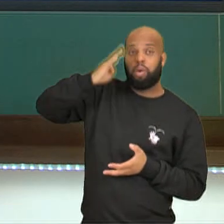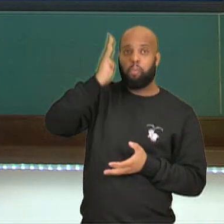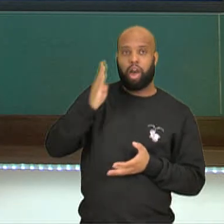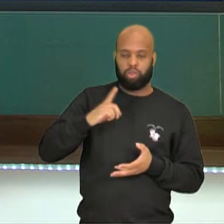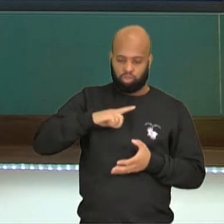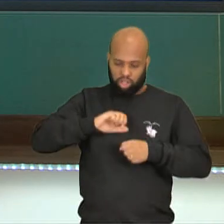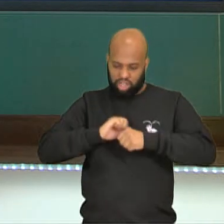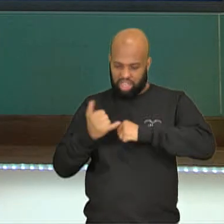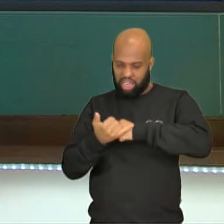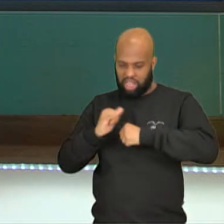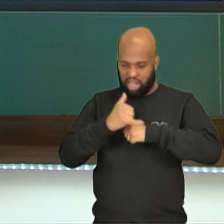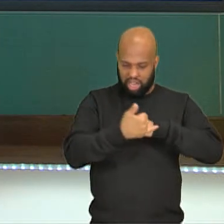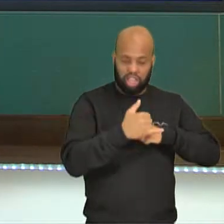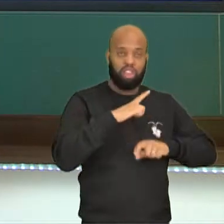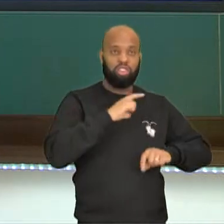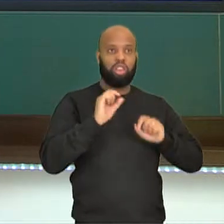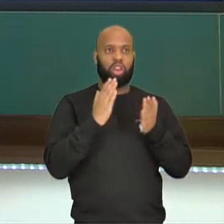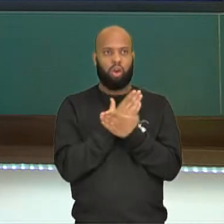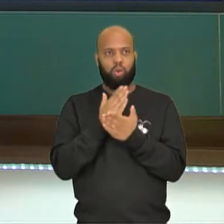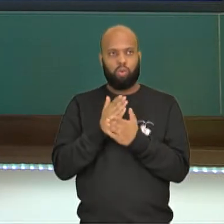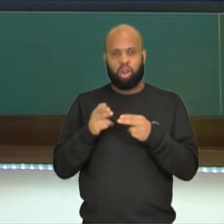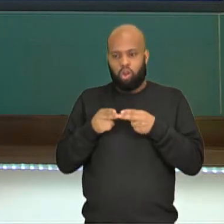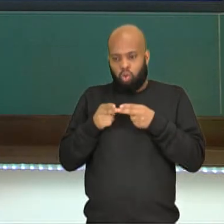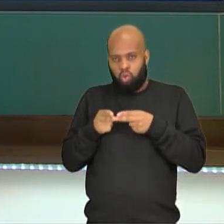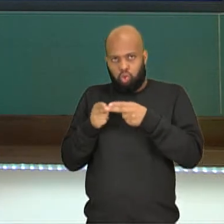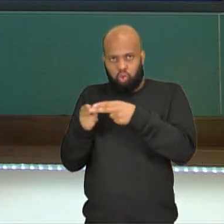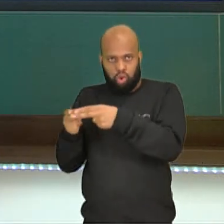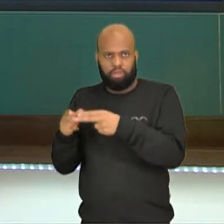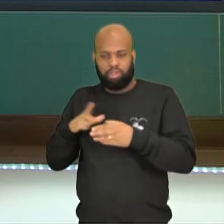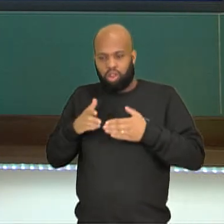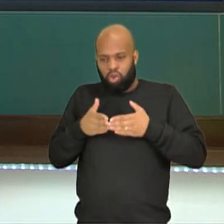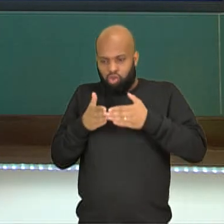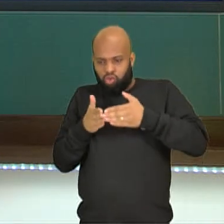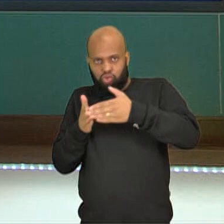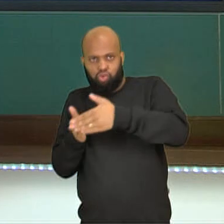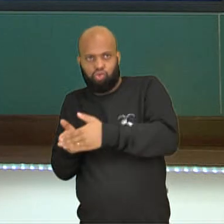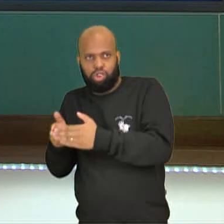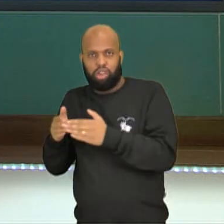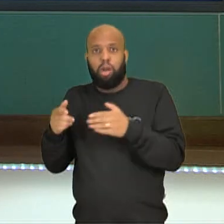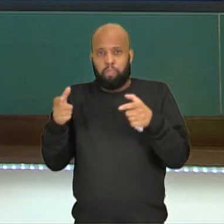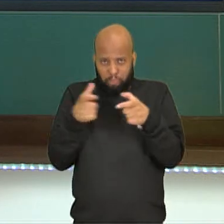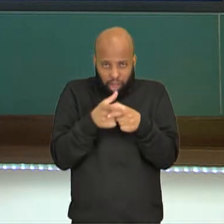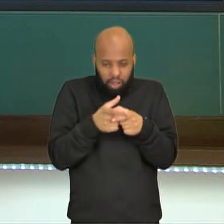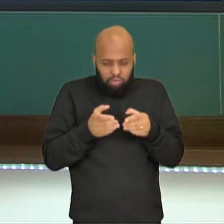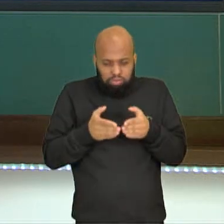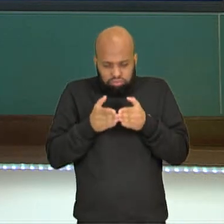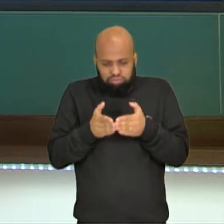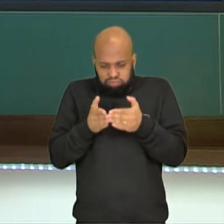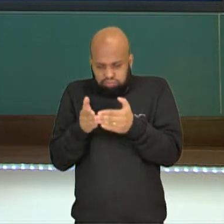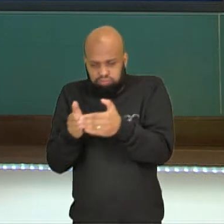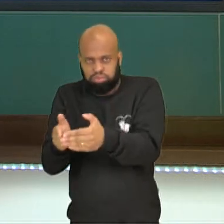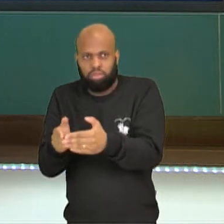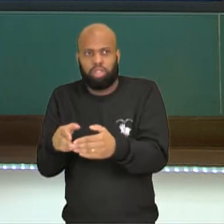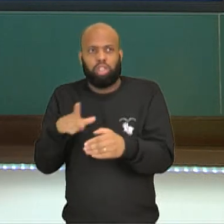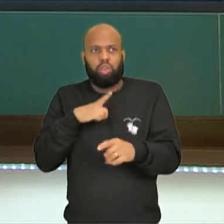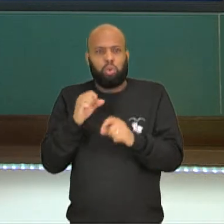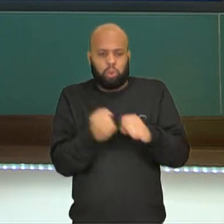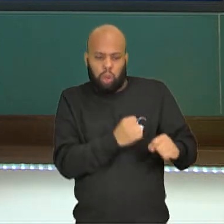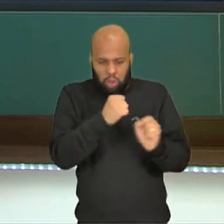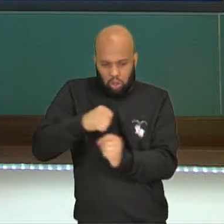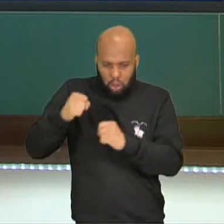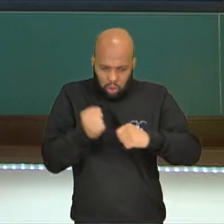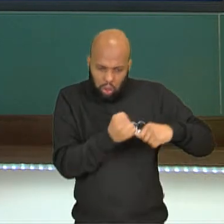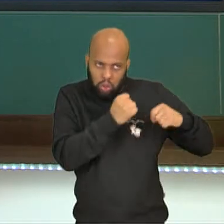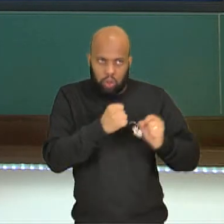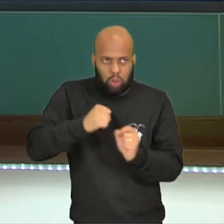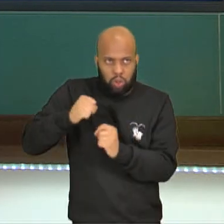pequenas embarcações viessem, e são verdadeiros aventureiros, né? Embarcar numa pequena embarcação mesmo, estou falando uma jangadinha ali com 2, 3